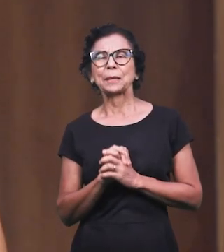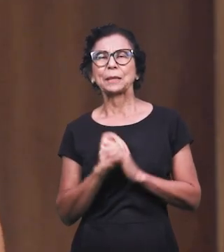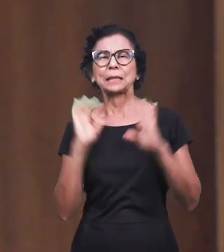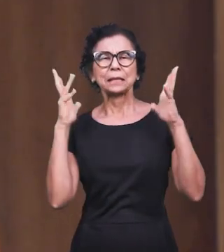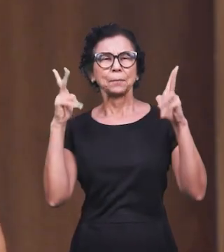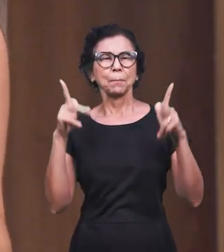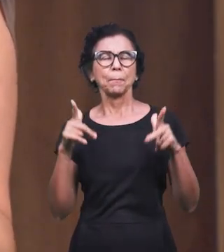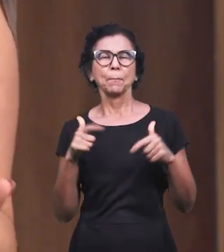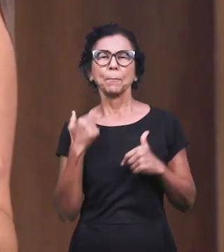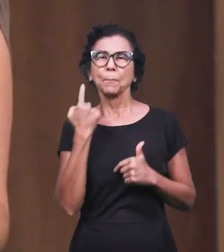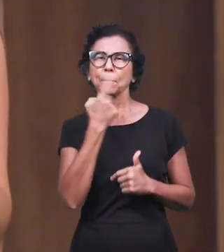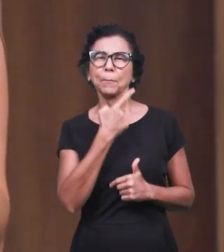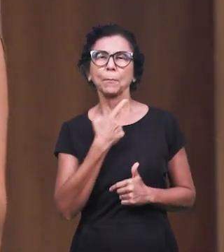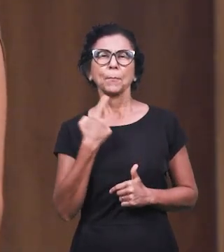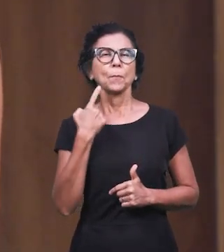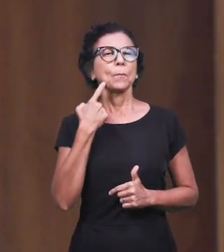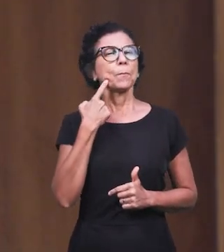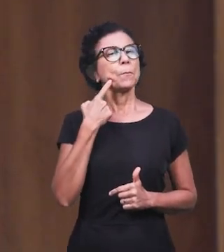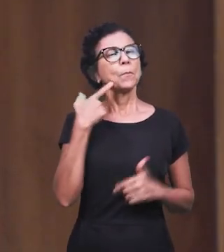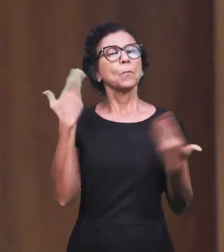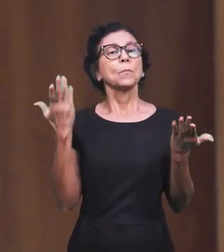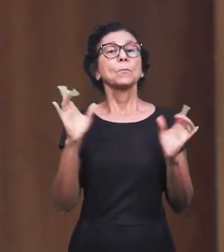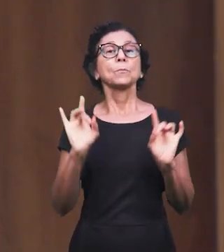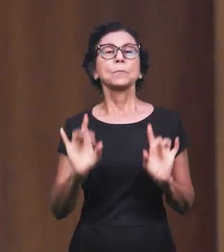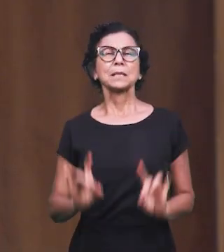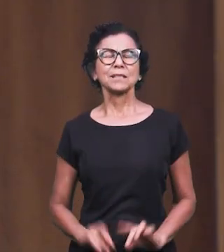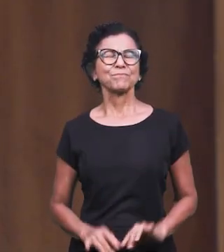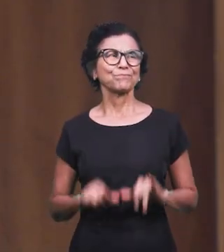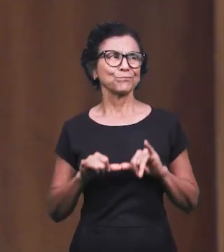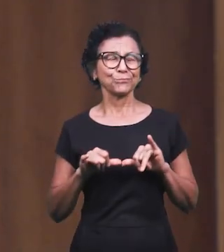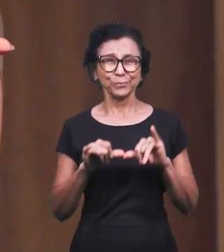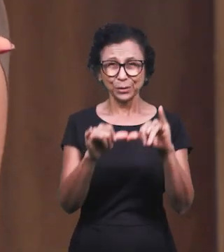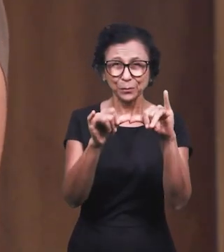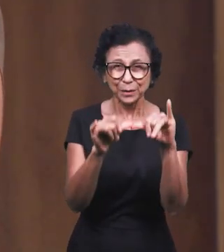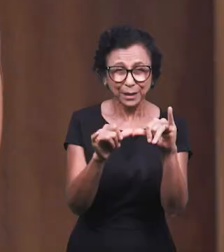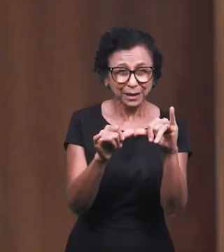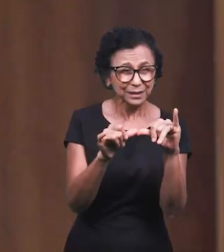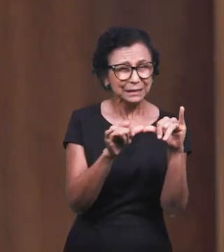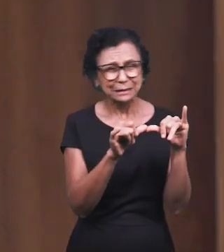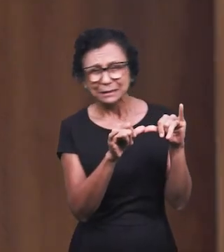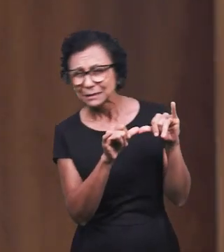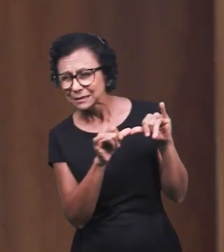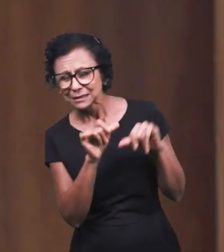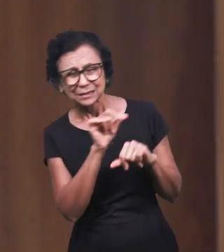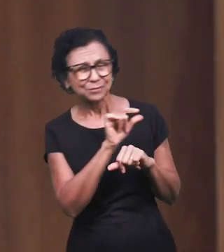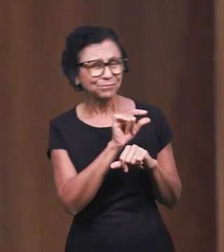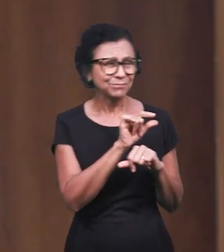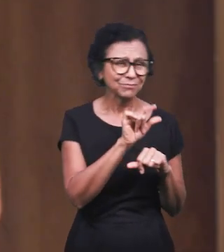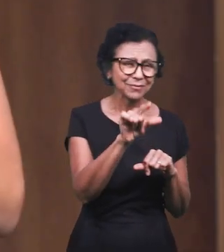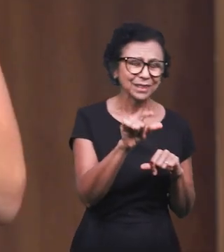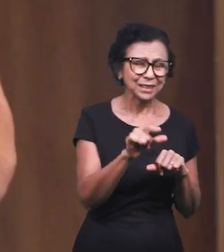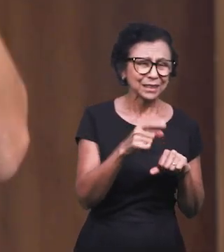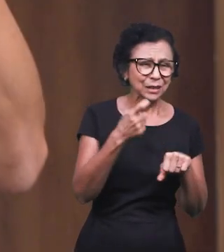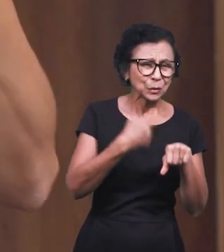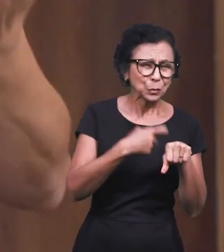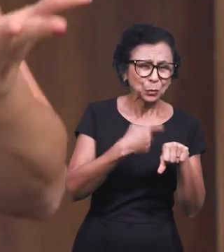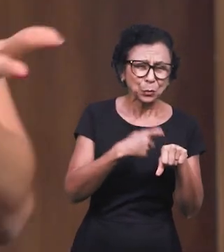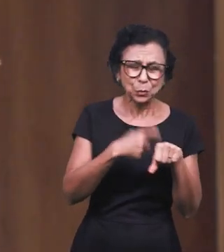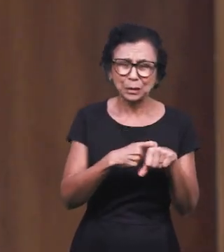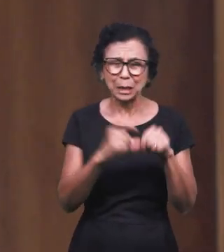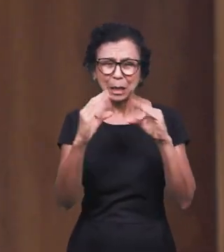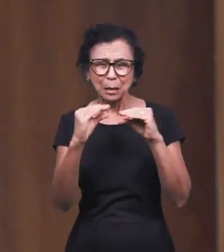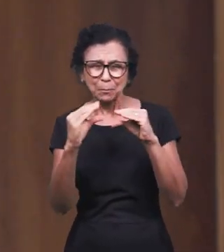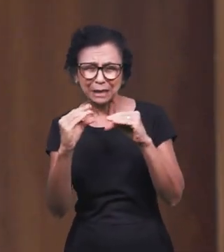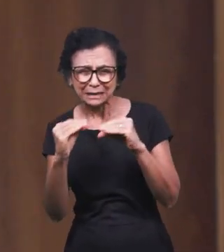adequada? A gente vai no supermercado e vê tanto tipo, cerdas duras, cerdas macias, cerdas ultra